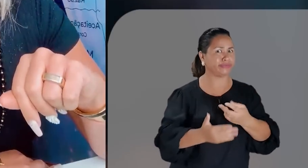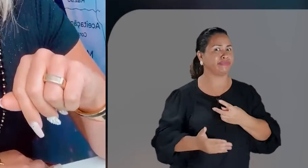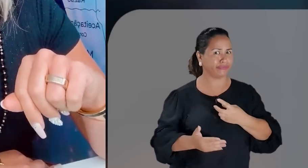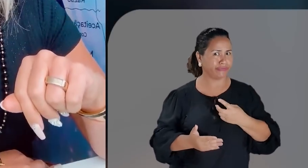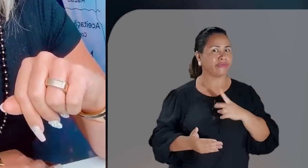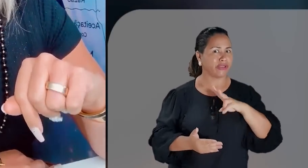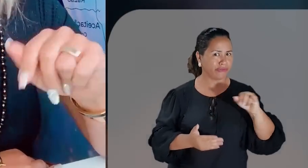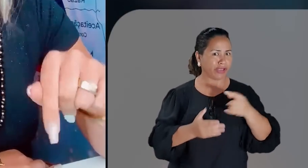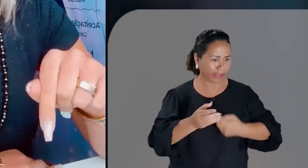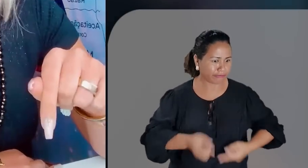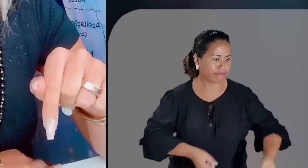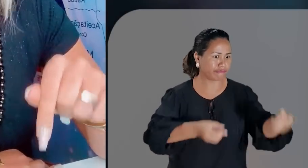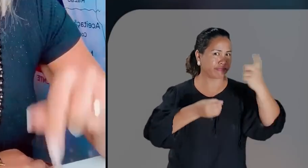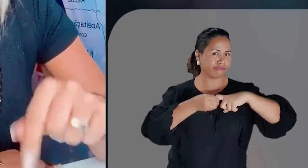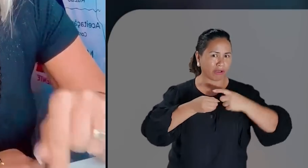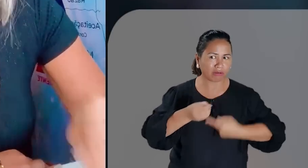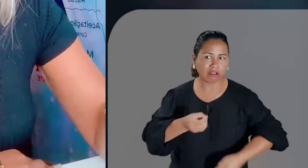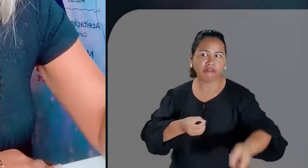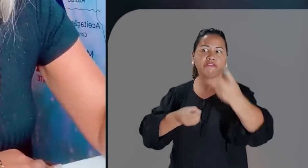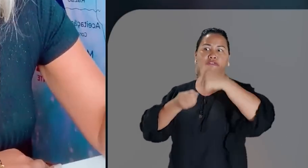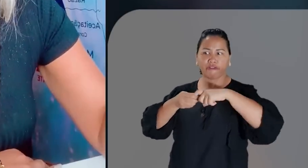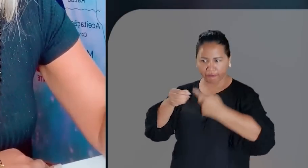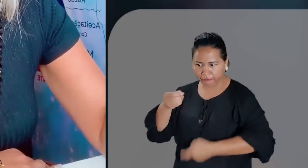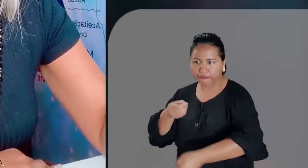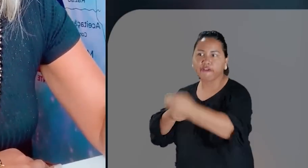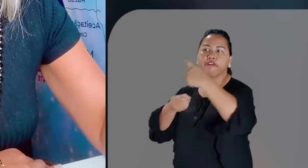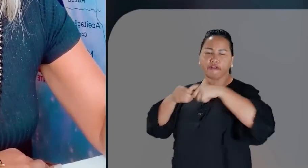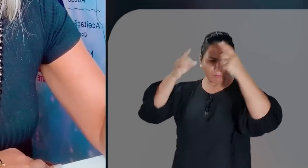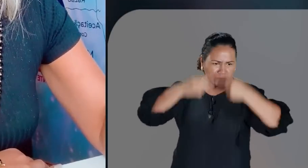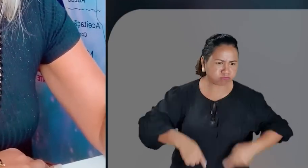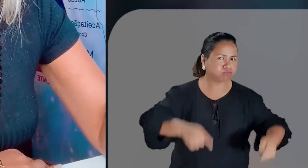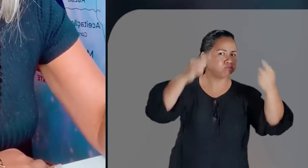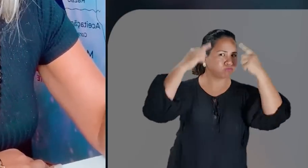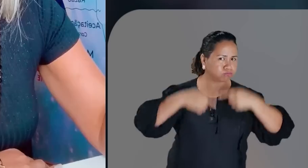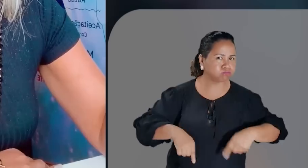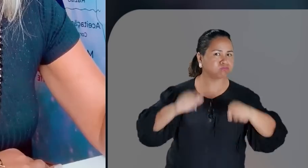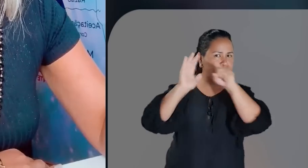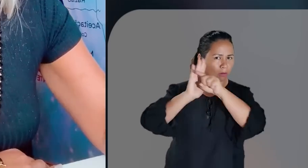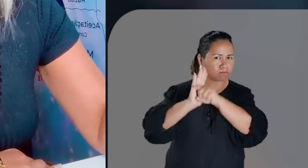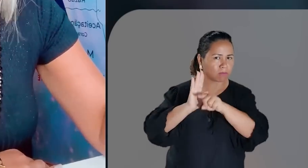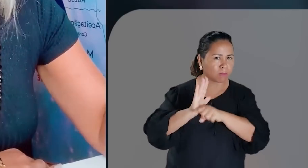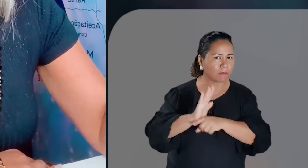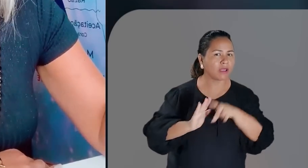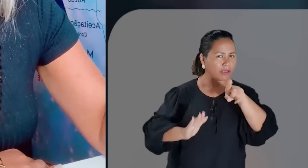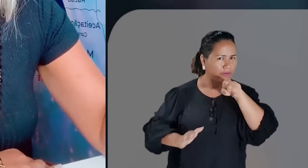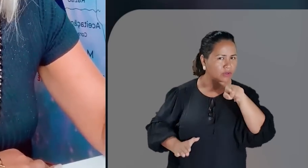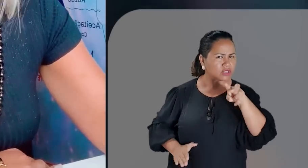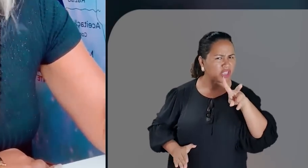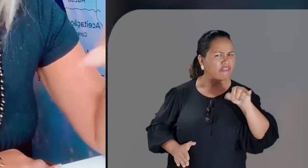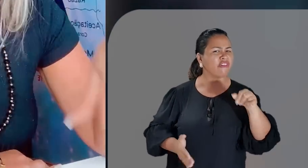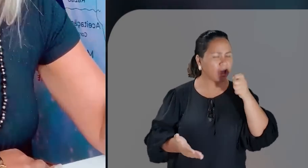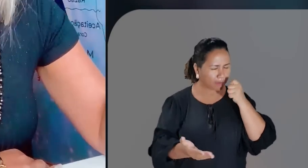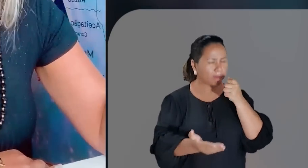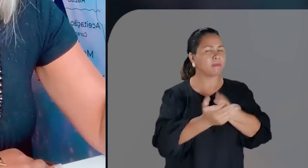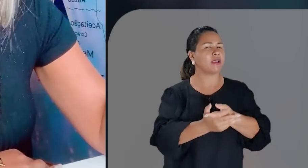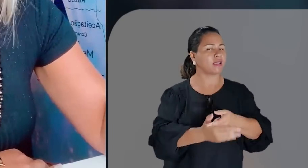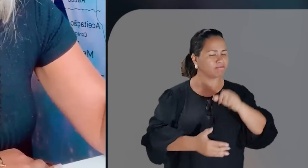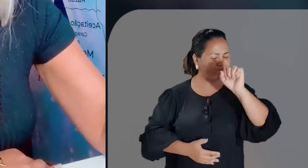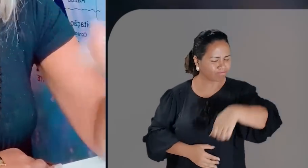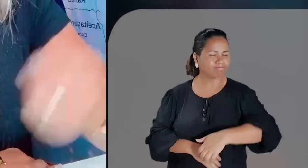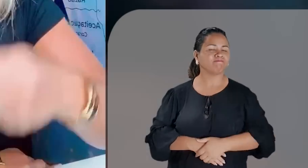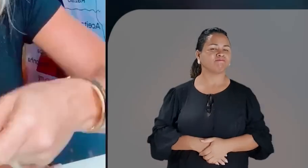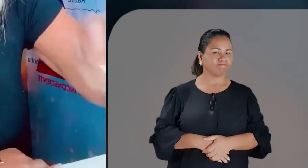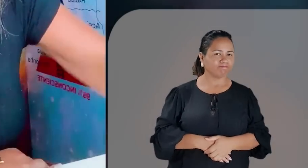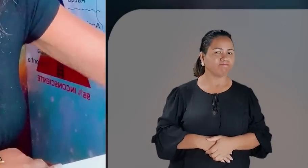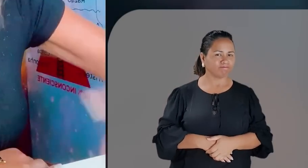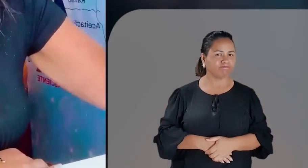aí. Pode, mas vai ter que limpar. Mas vai retornar, as coisas vai voltar a